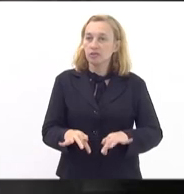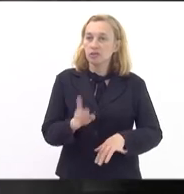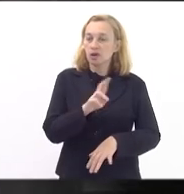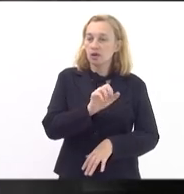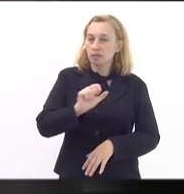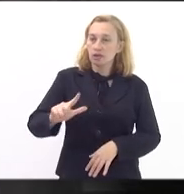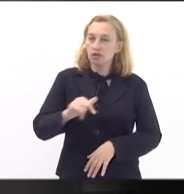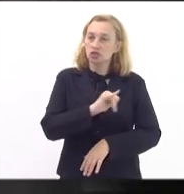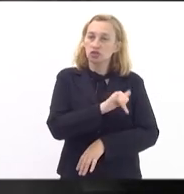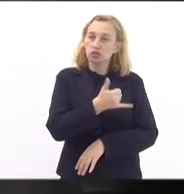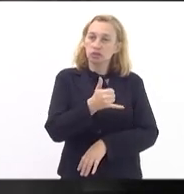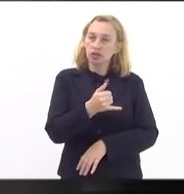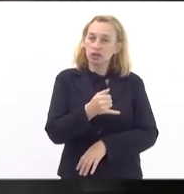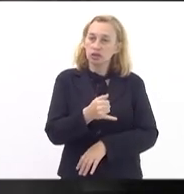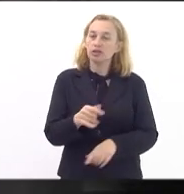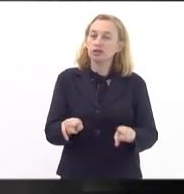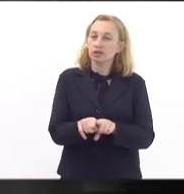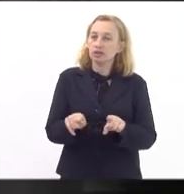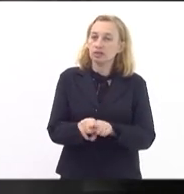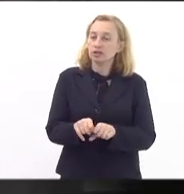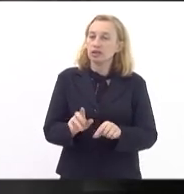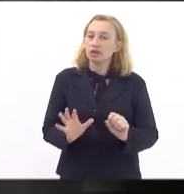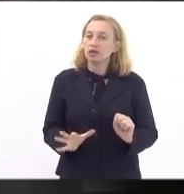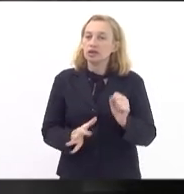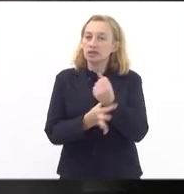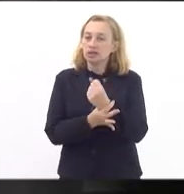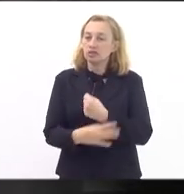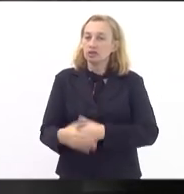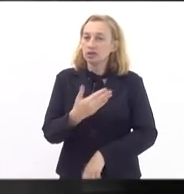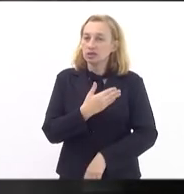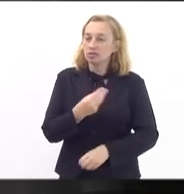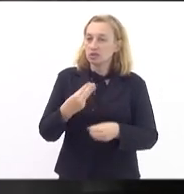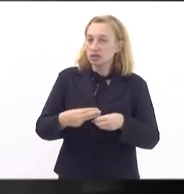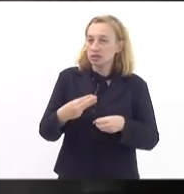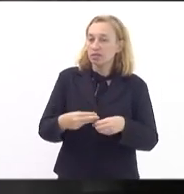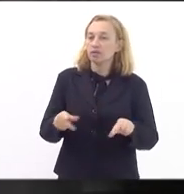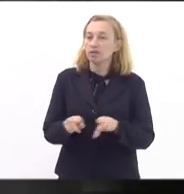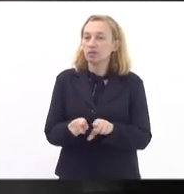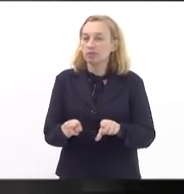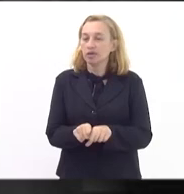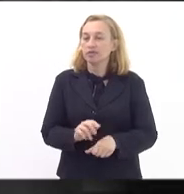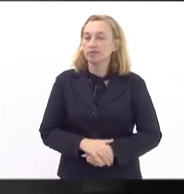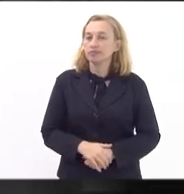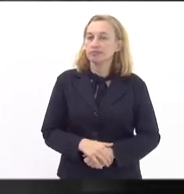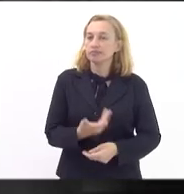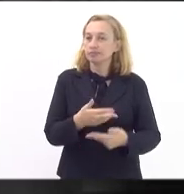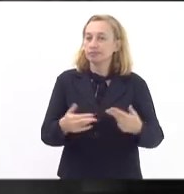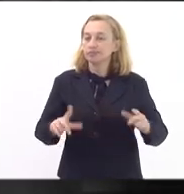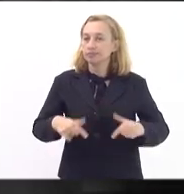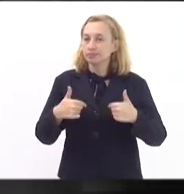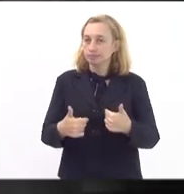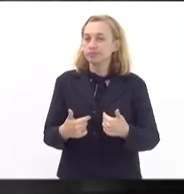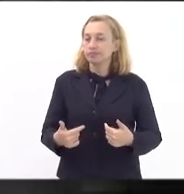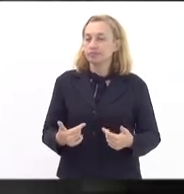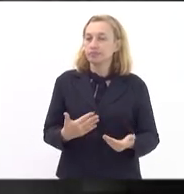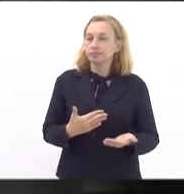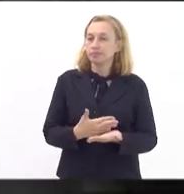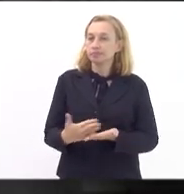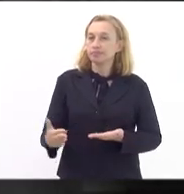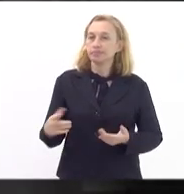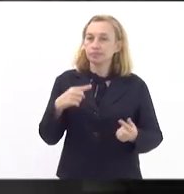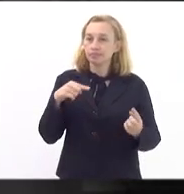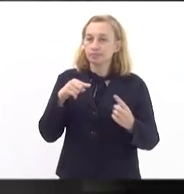colocou sua guarda municipal também em Apoio às ações da polícia militar e e uma série de ações começaram bem